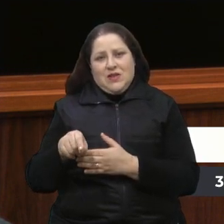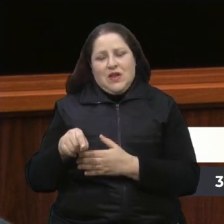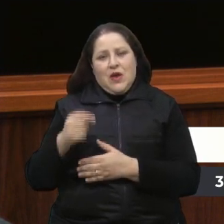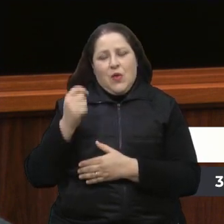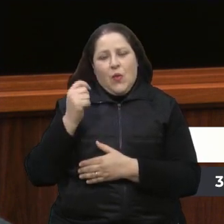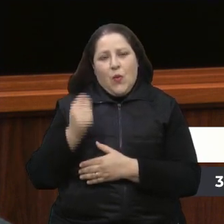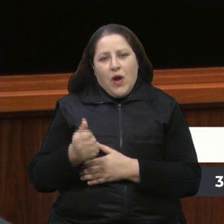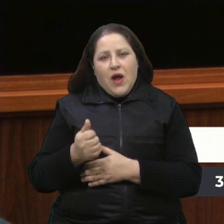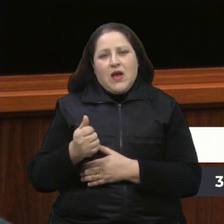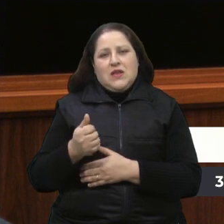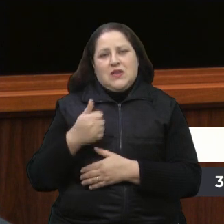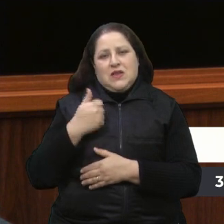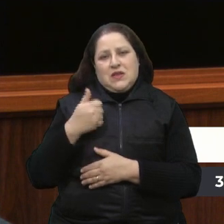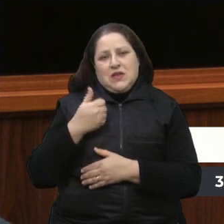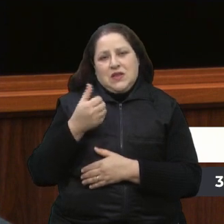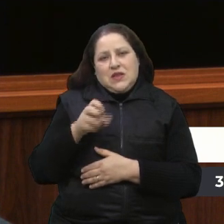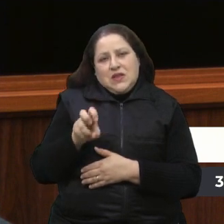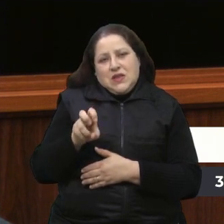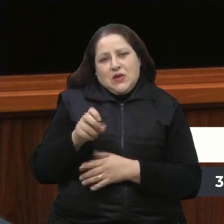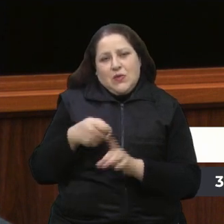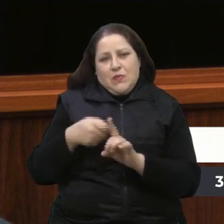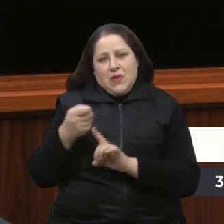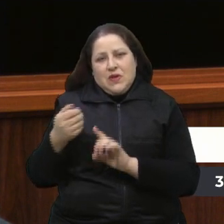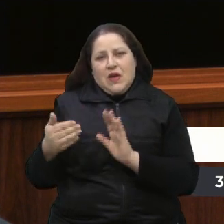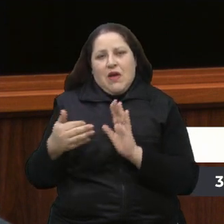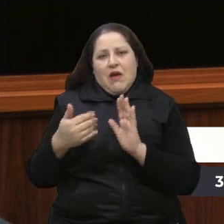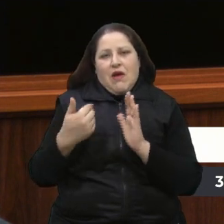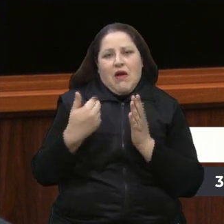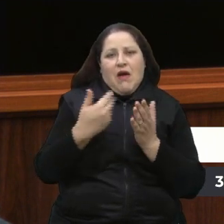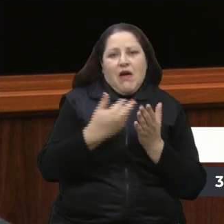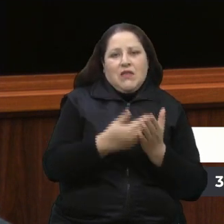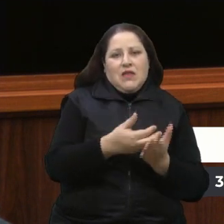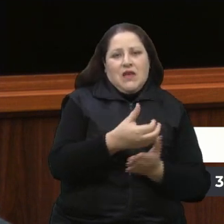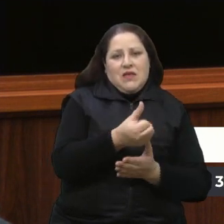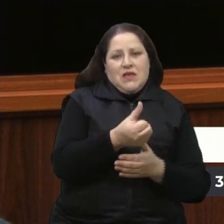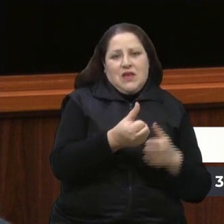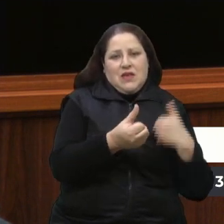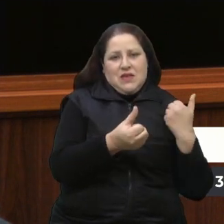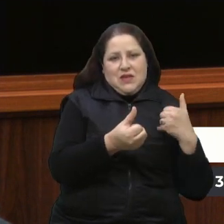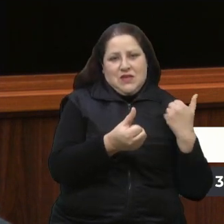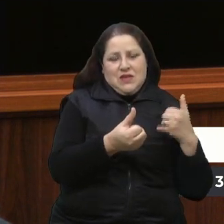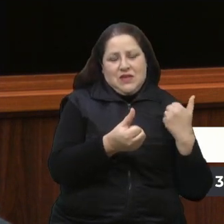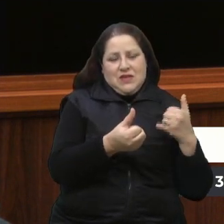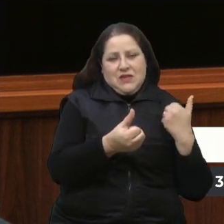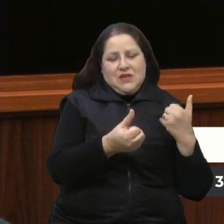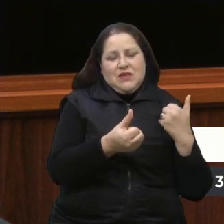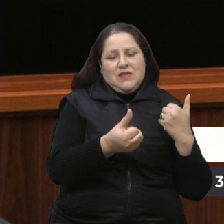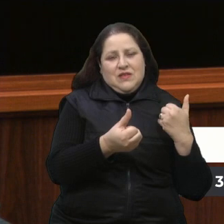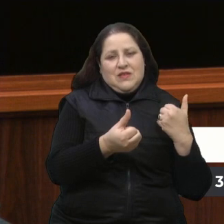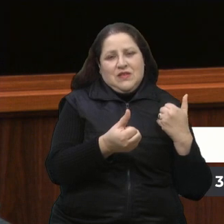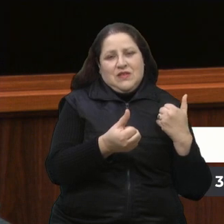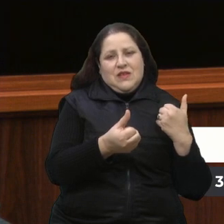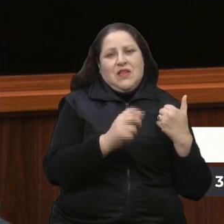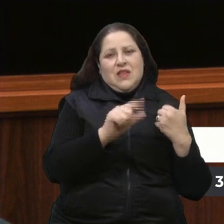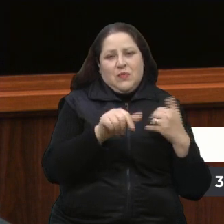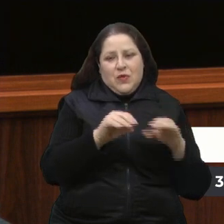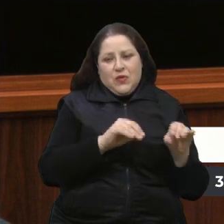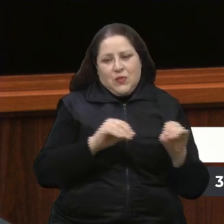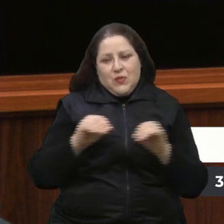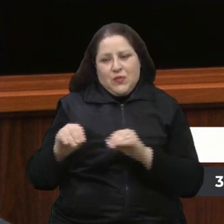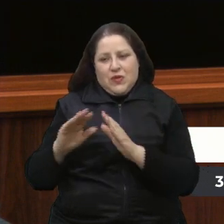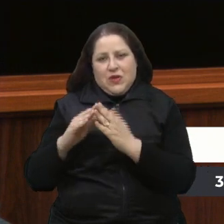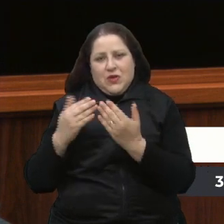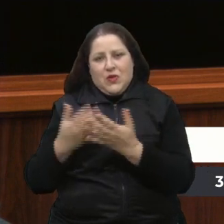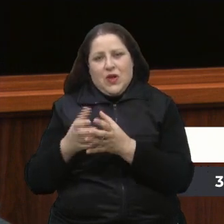cinco meses e ficou até os seis anos praticamente 6 anos né quando foi para escola grande